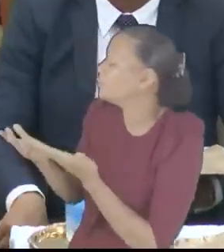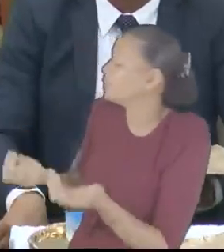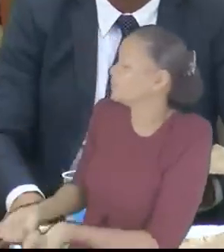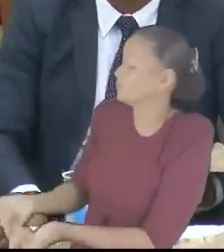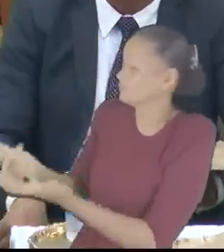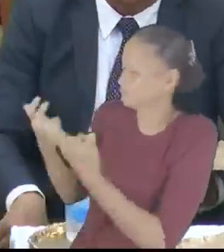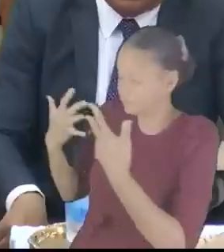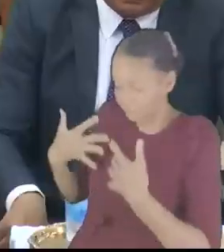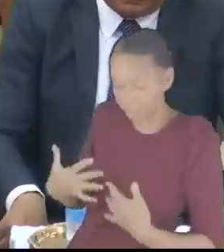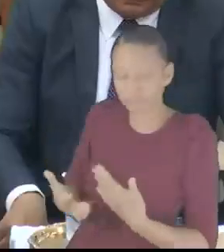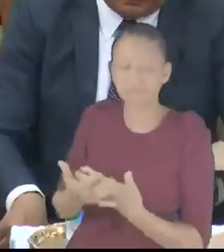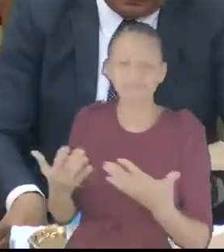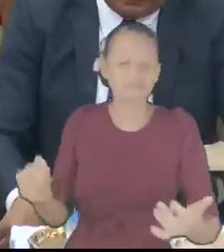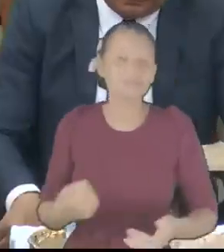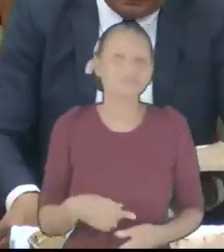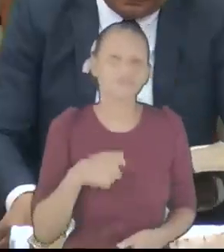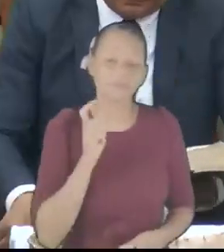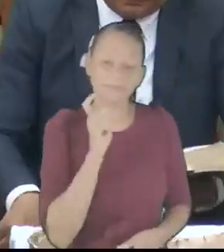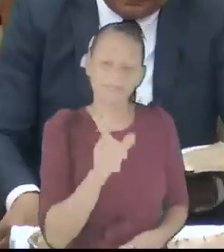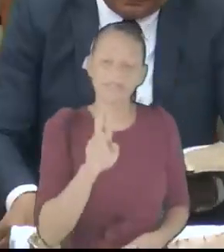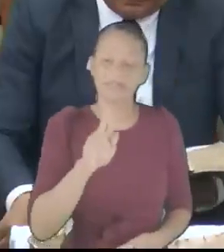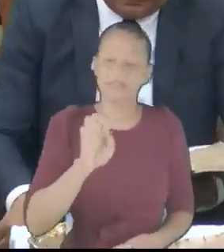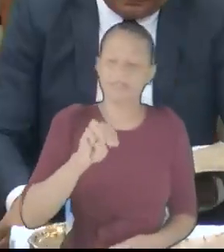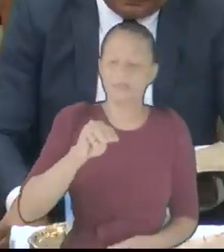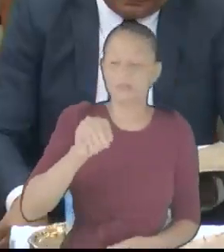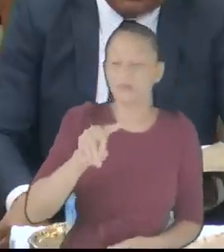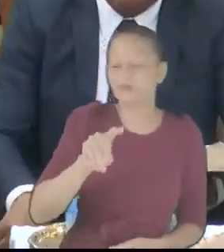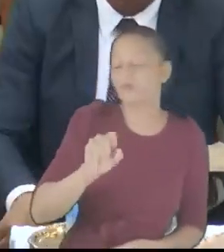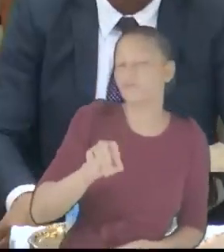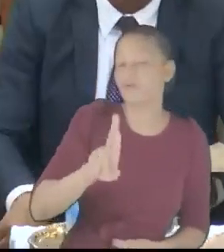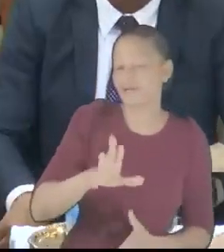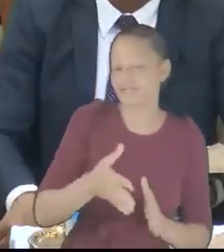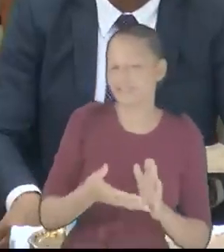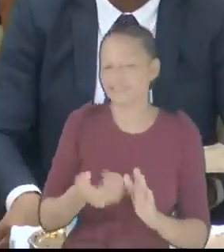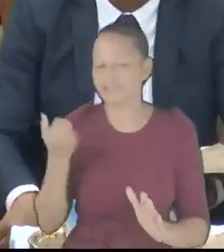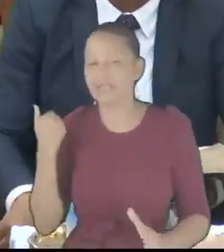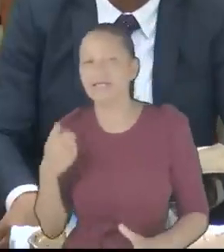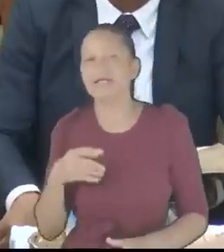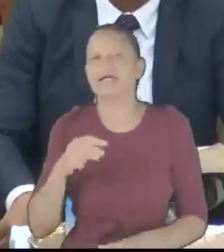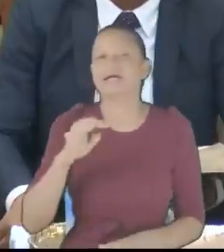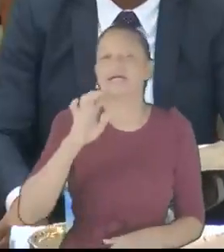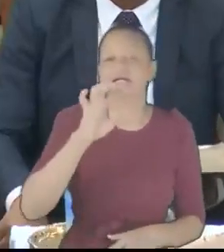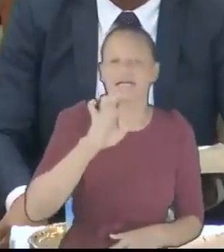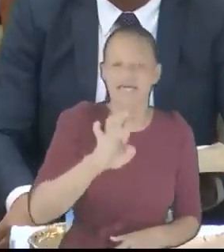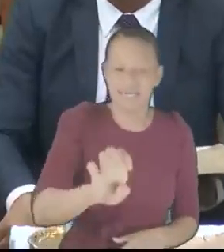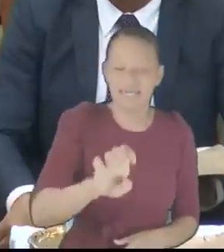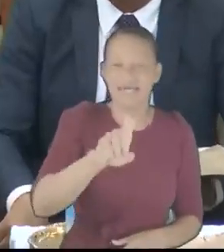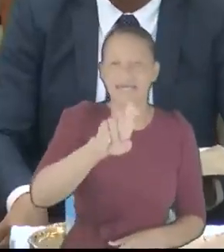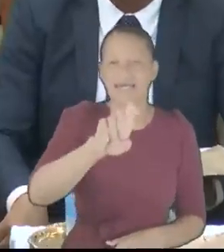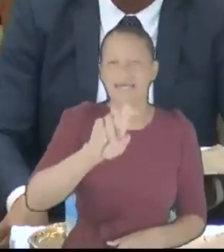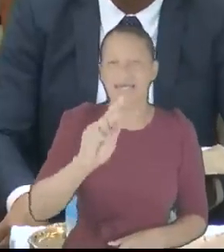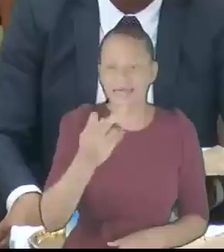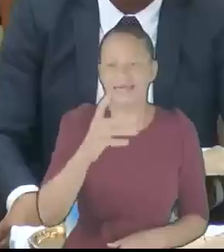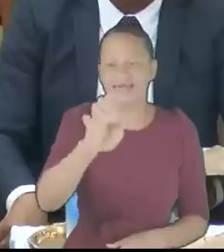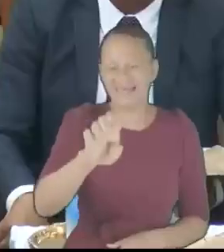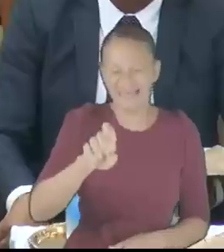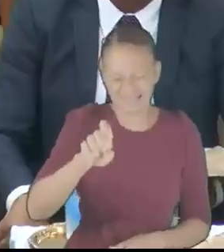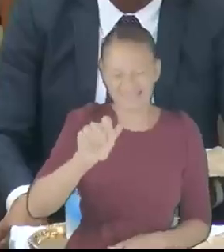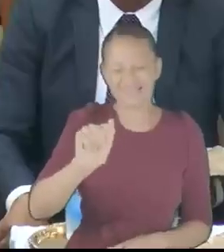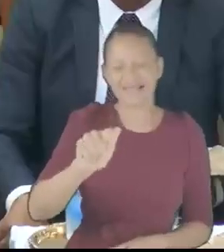me disseram que a palavra remover, tirar, é exaleifeim, que